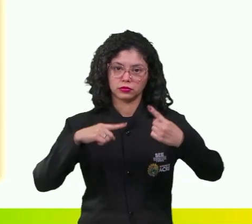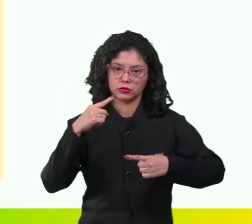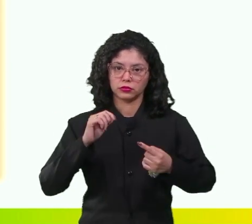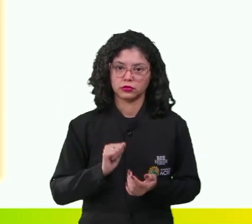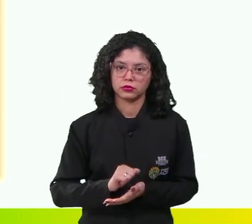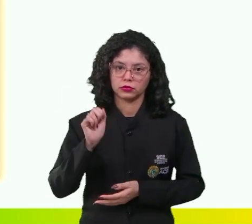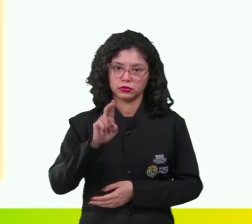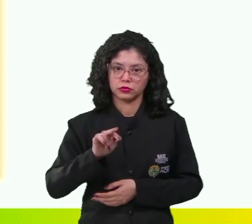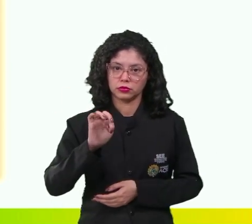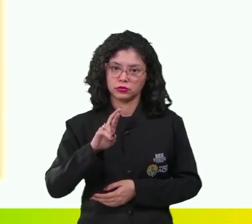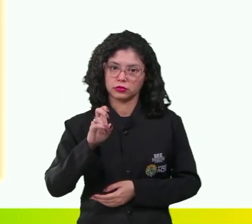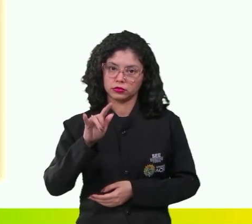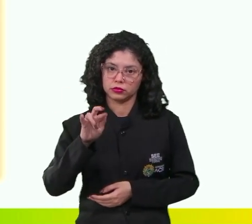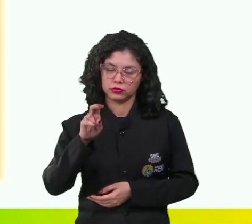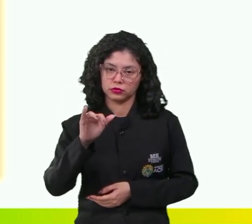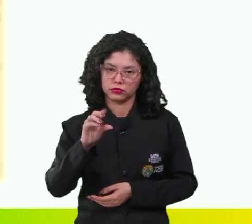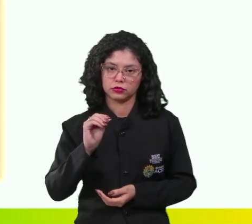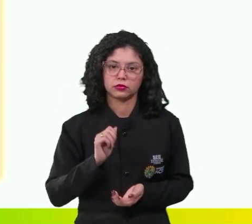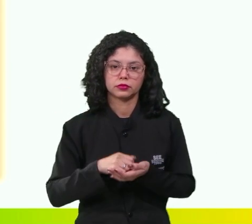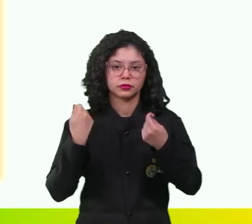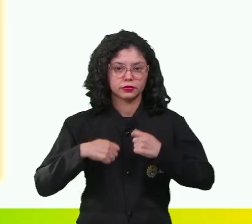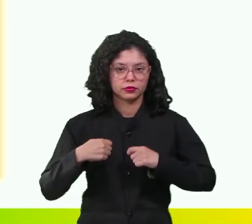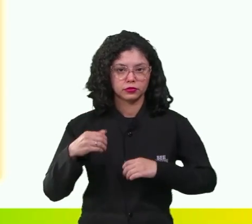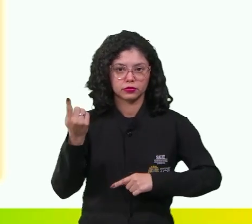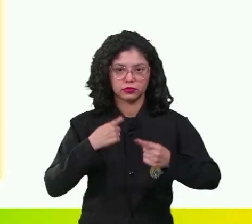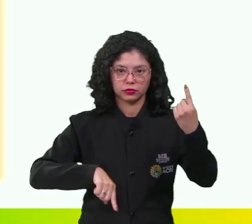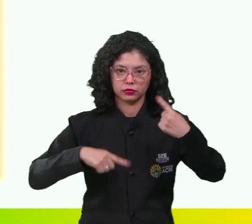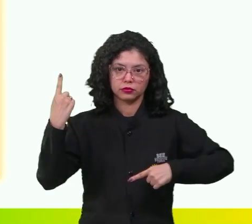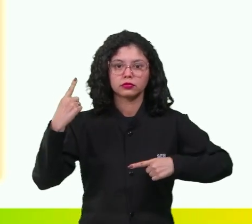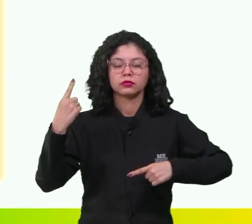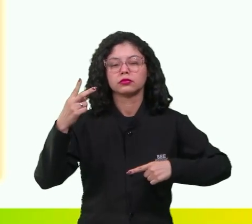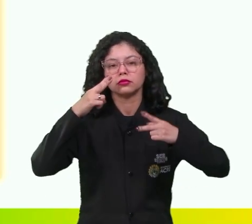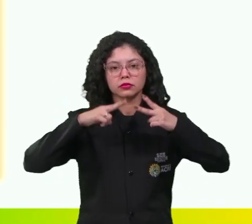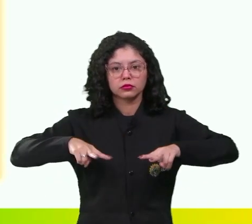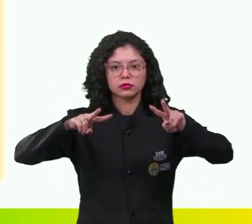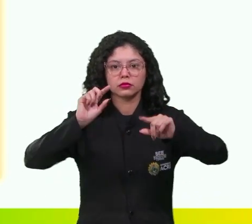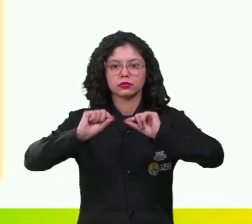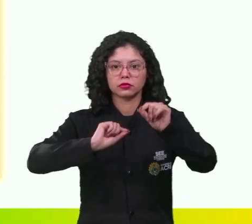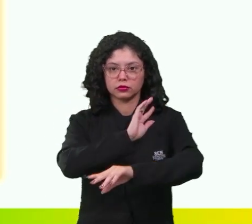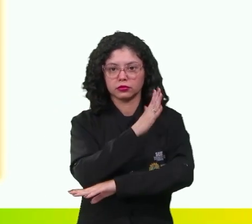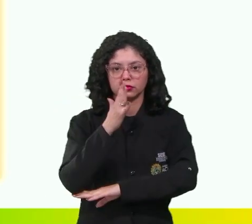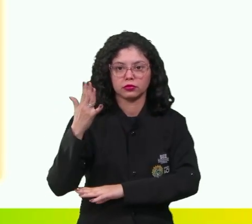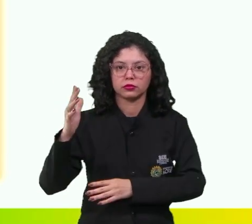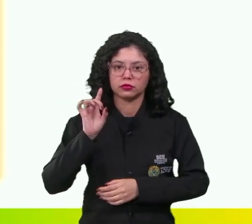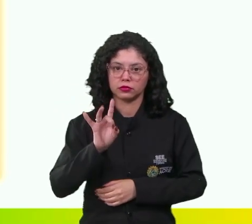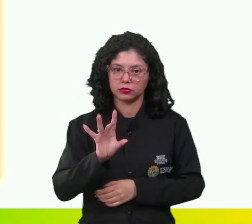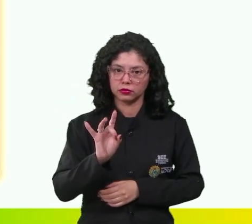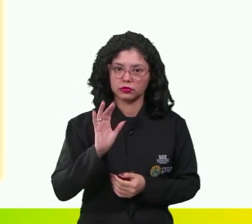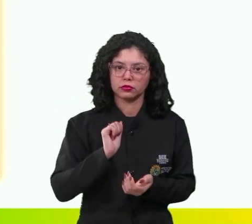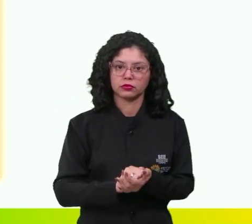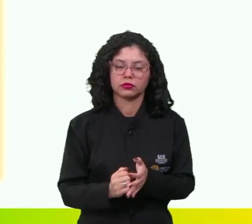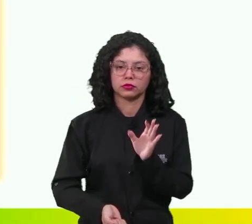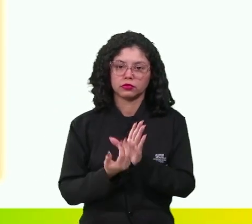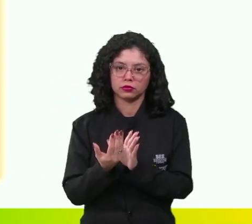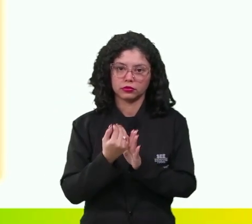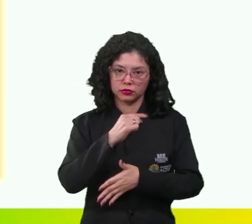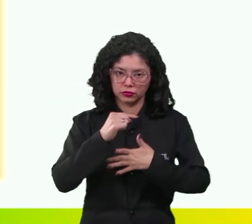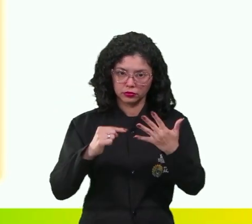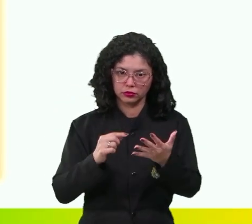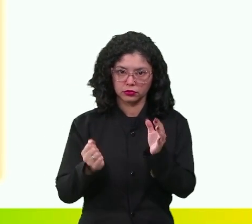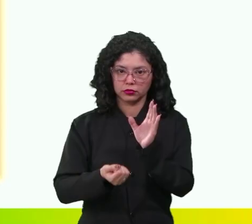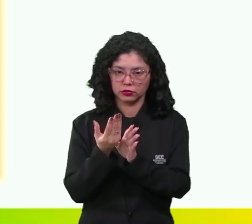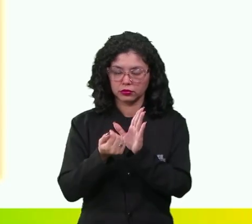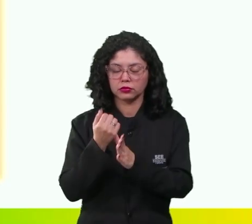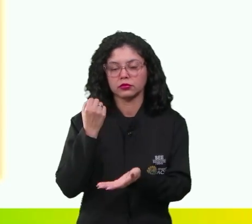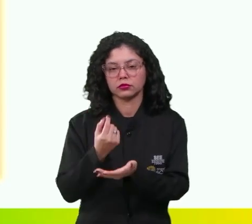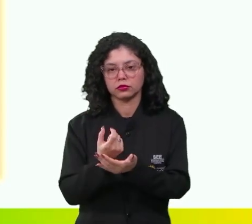o utilitarismo. É preciso superar a visão de que a natureza é apenas uma fonte de recursos